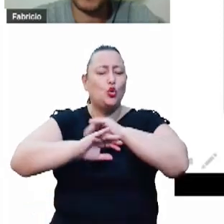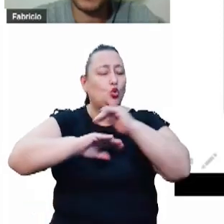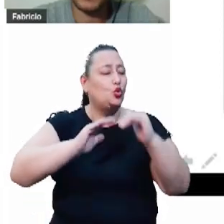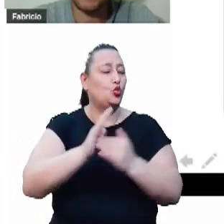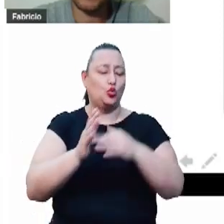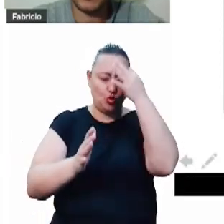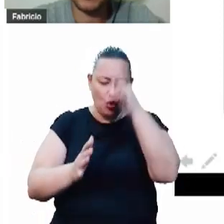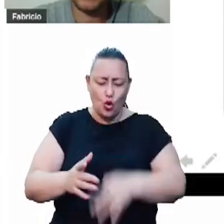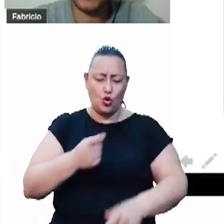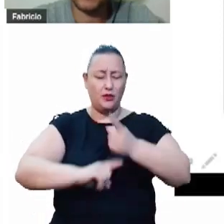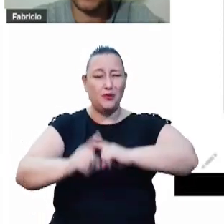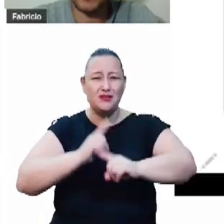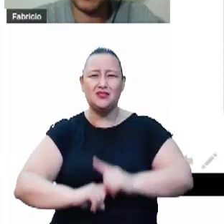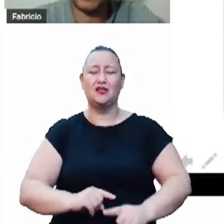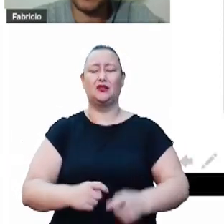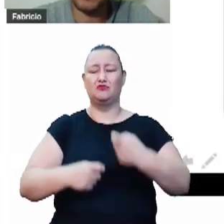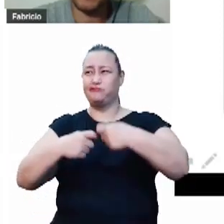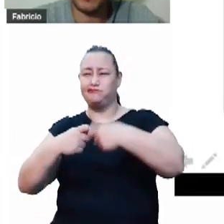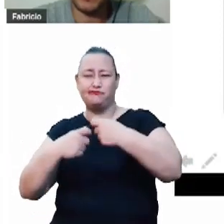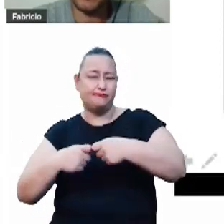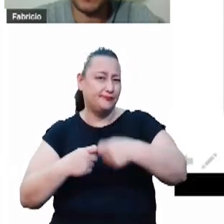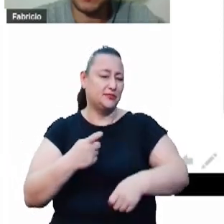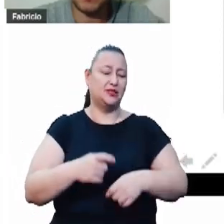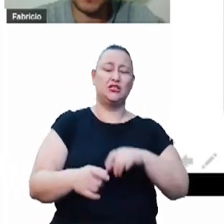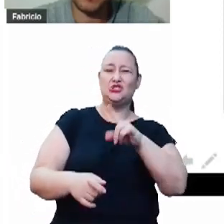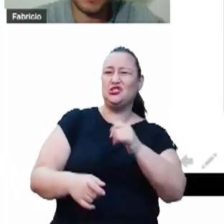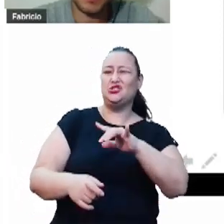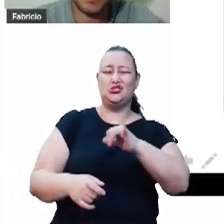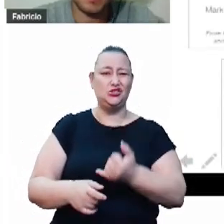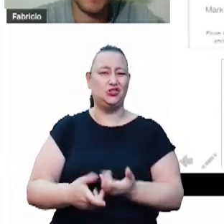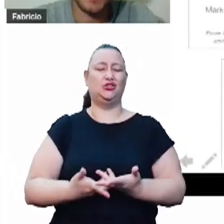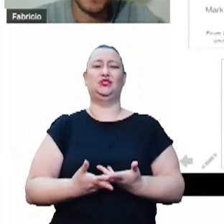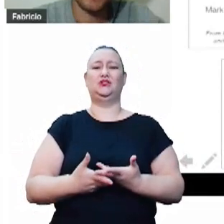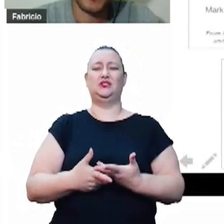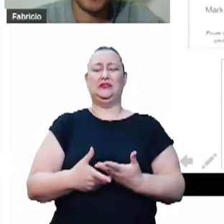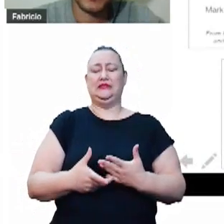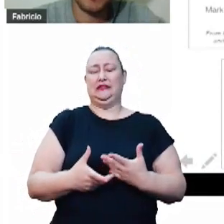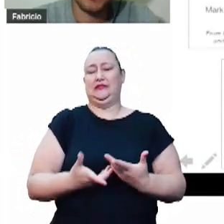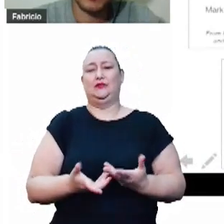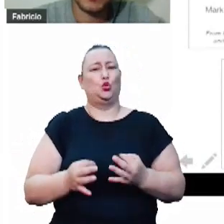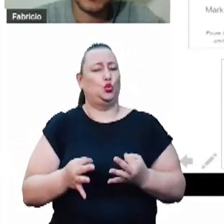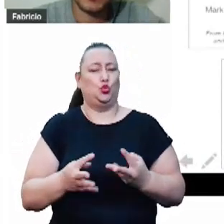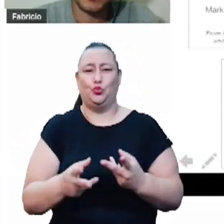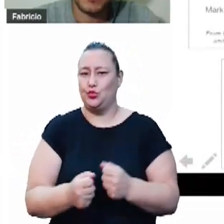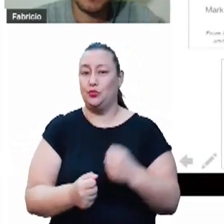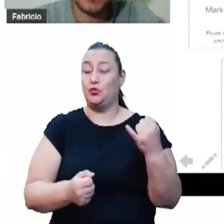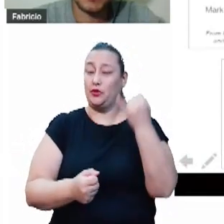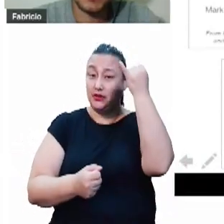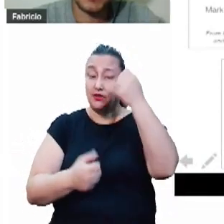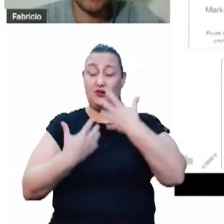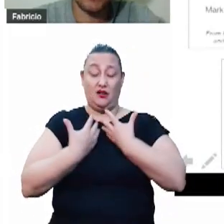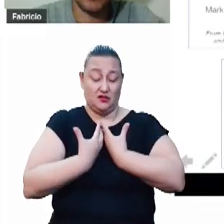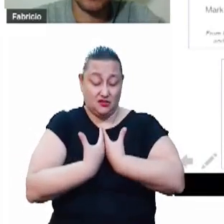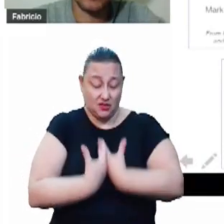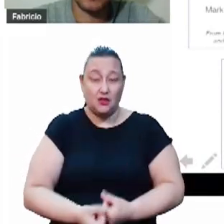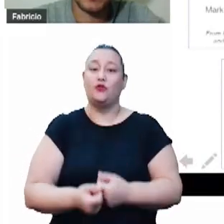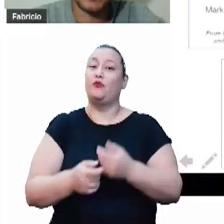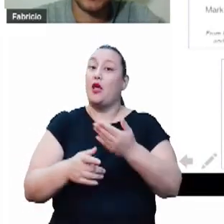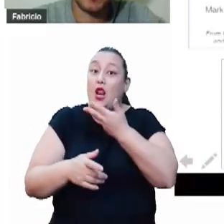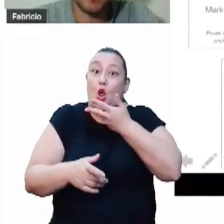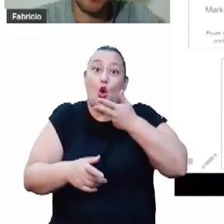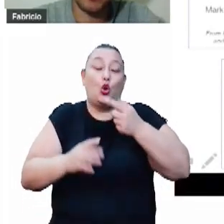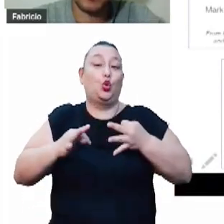fadiga, depressão, alteração sexual, alteração para urinar, alteração para defecar. Uma coisa que é importante a gente ter em mente, assim, são todos